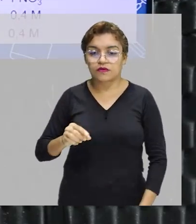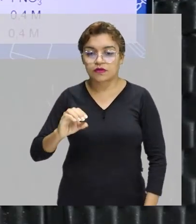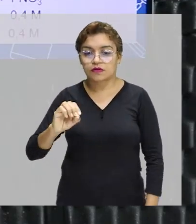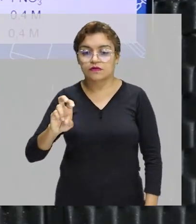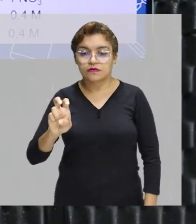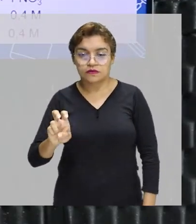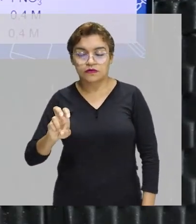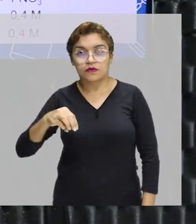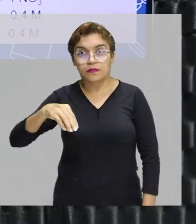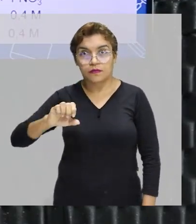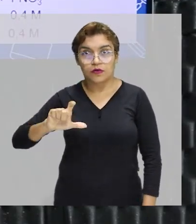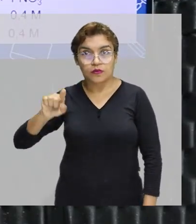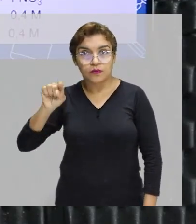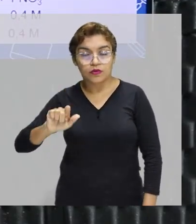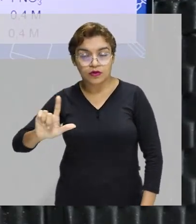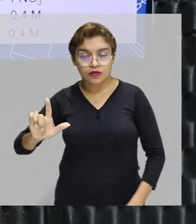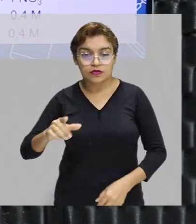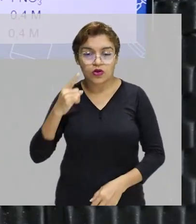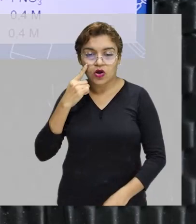o